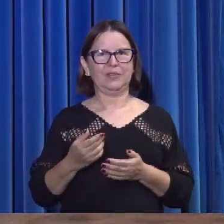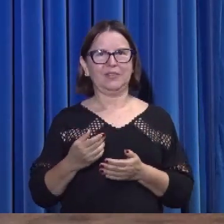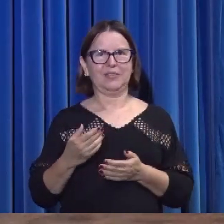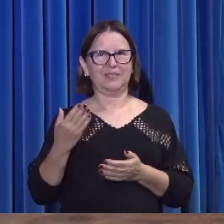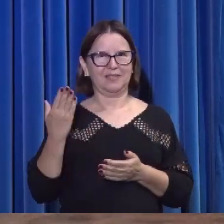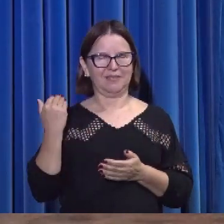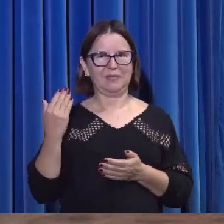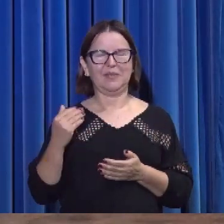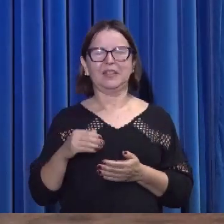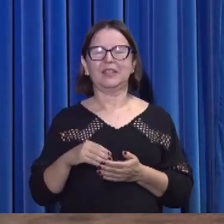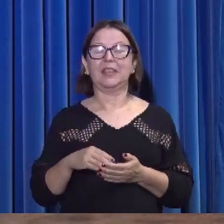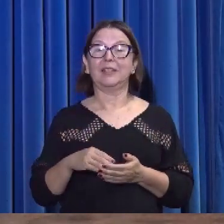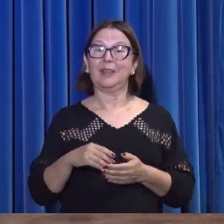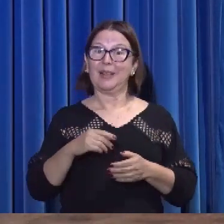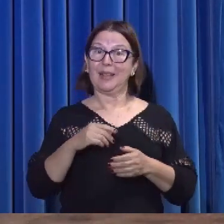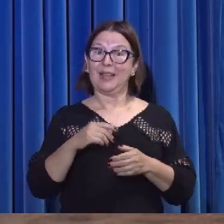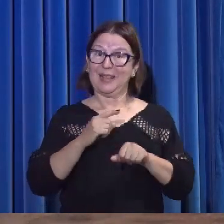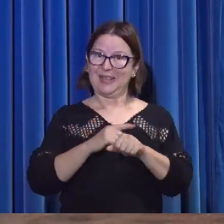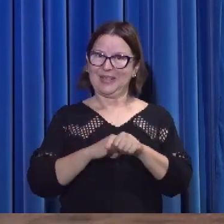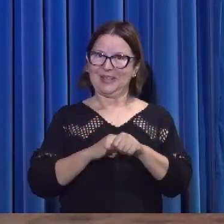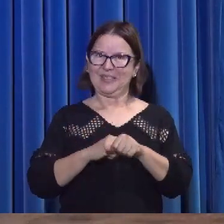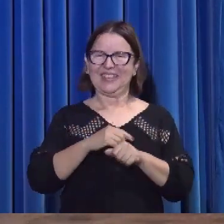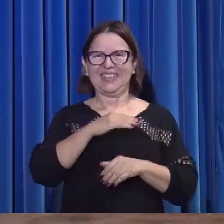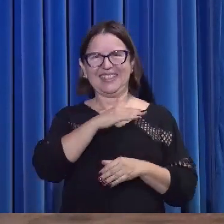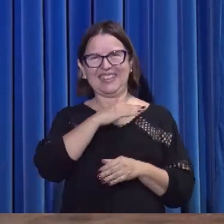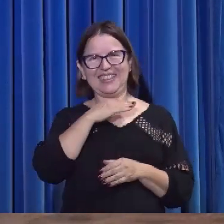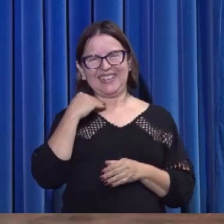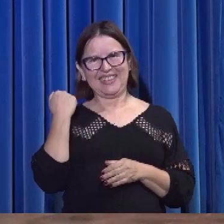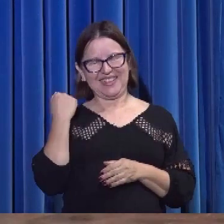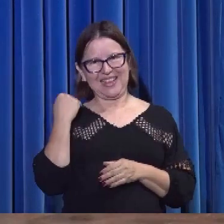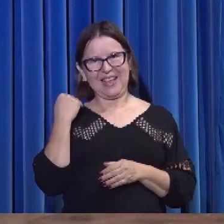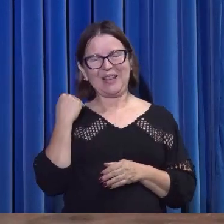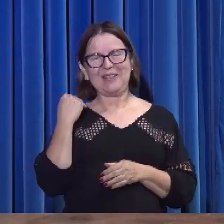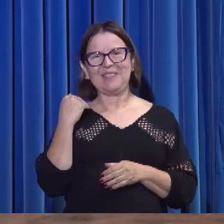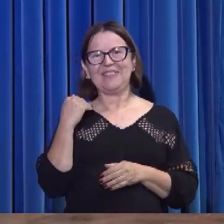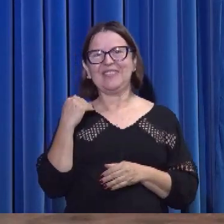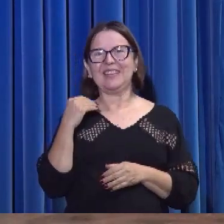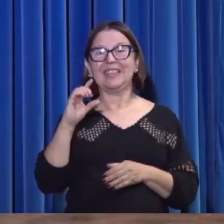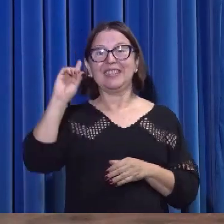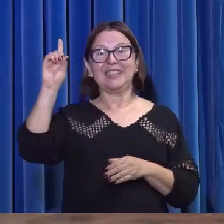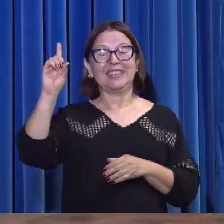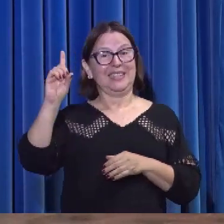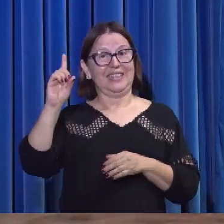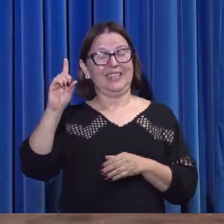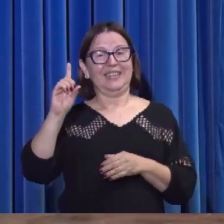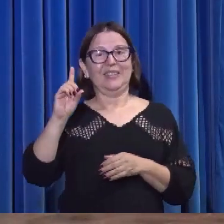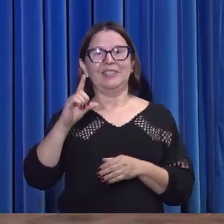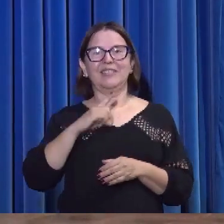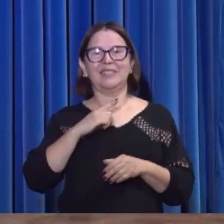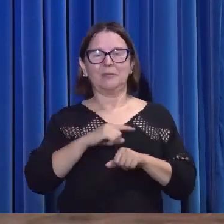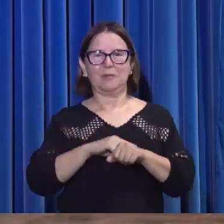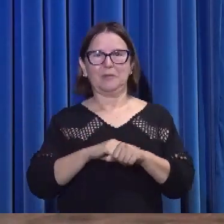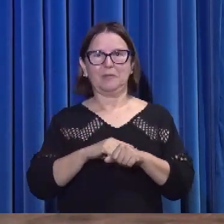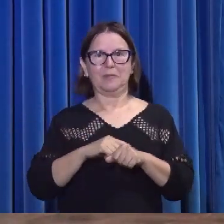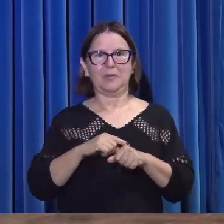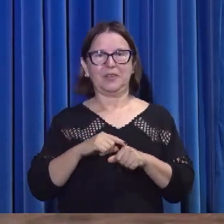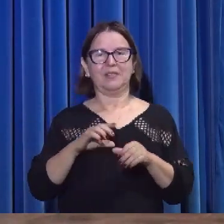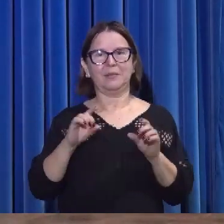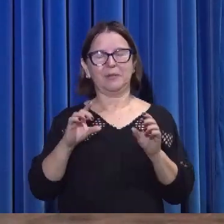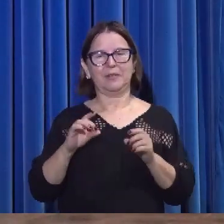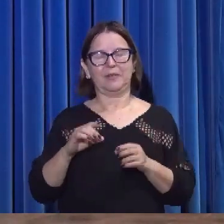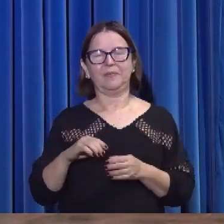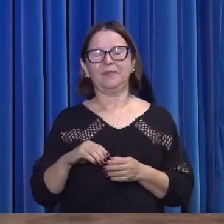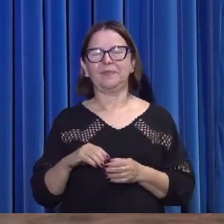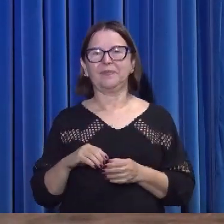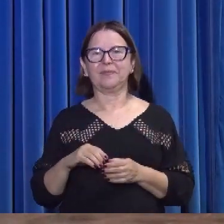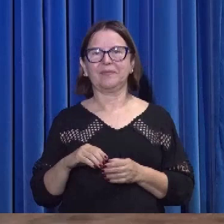visitação especial. Estevão, ele foi visitado pelas 3 pessoas da Trindade no momento da morte dele. Deus Pai, Deus Filho e